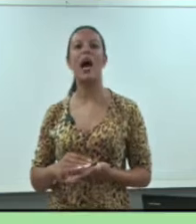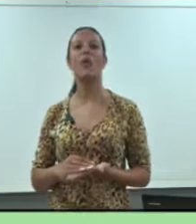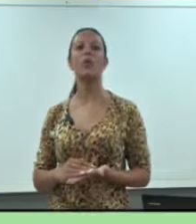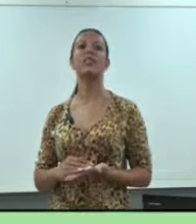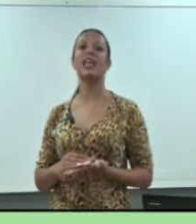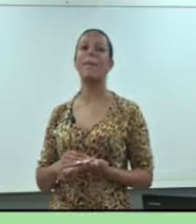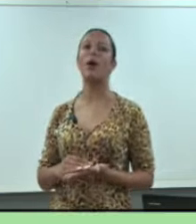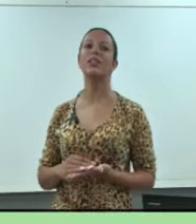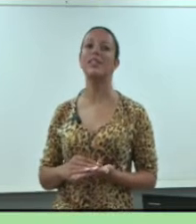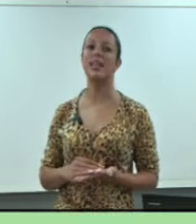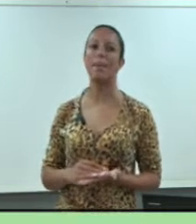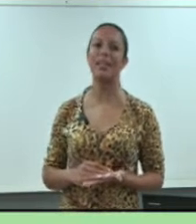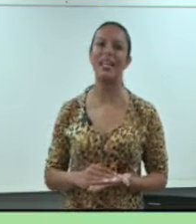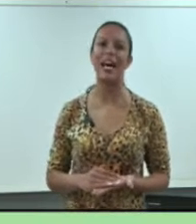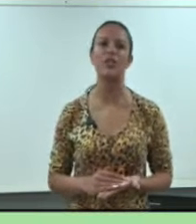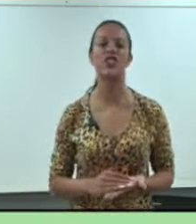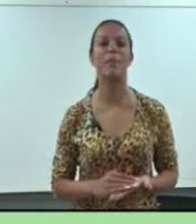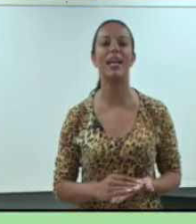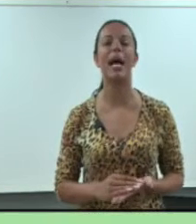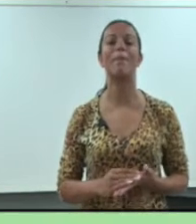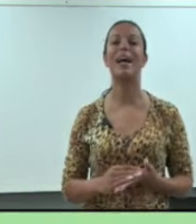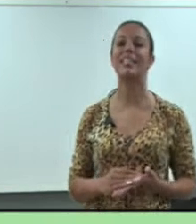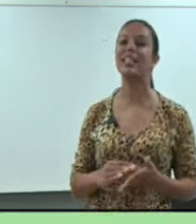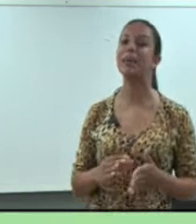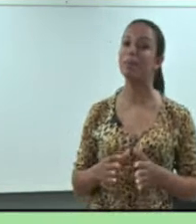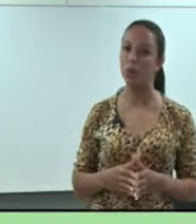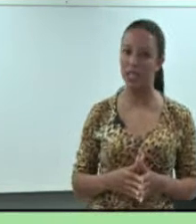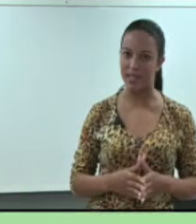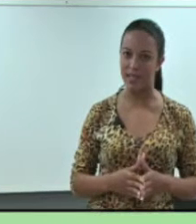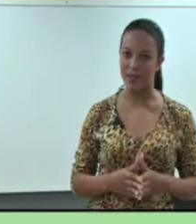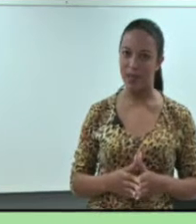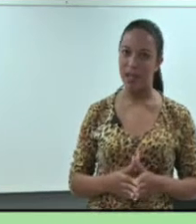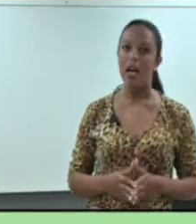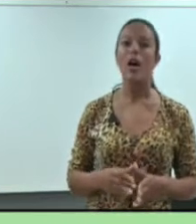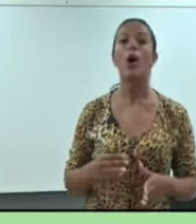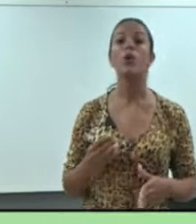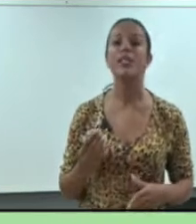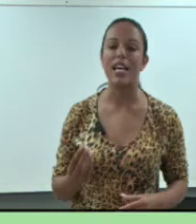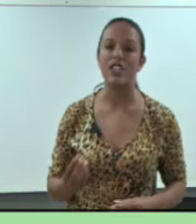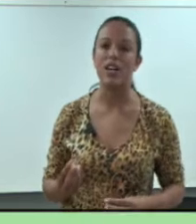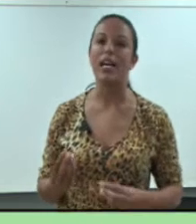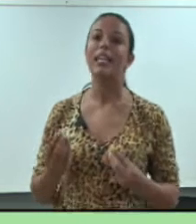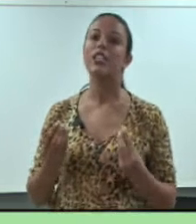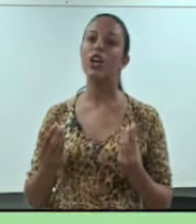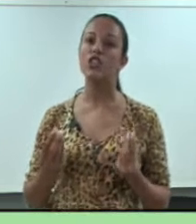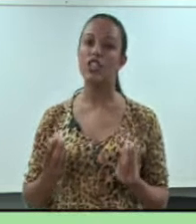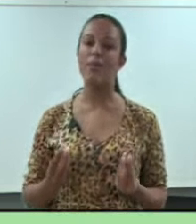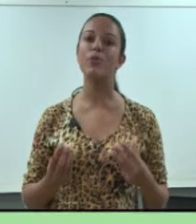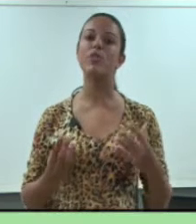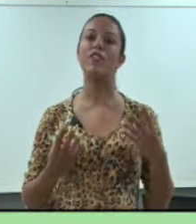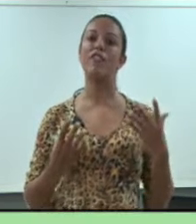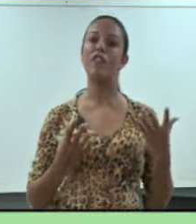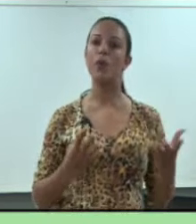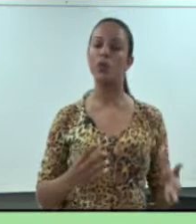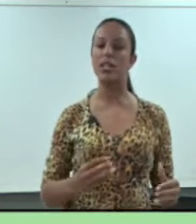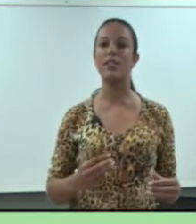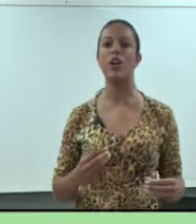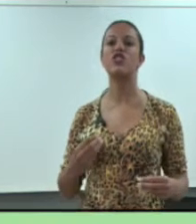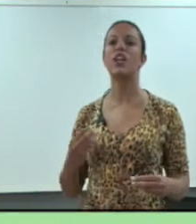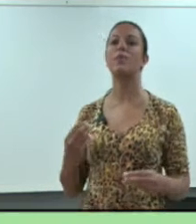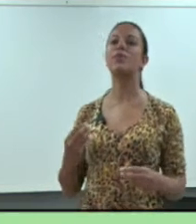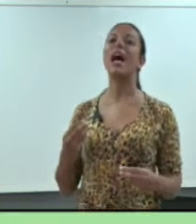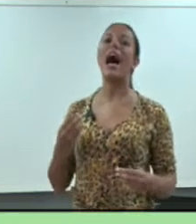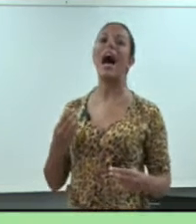existem alguns que podem ser plantados também a partir de mudas ou seja nós temos